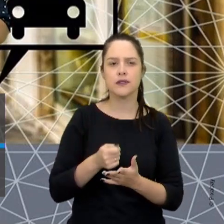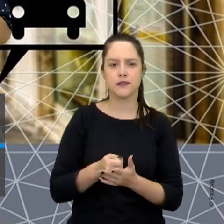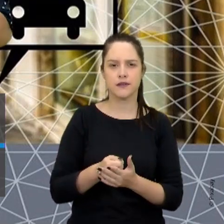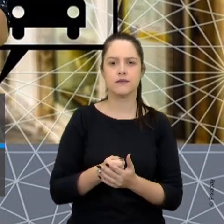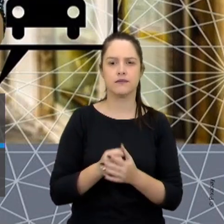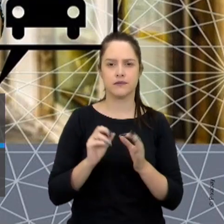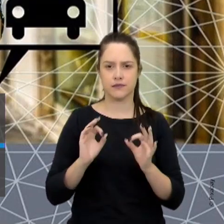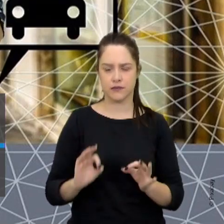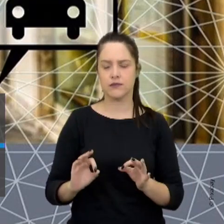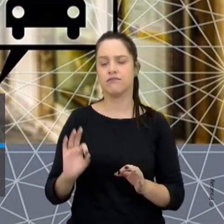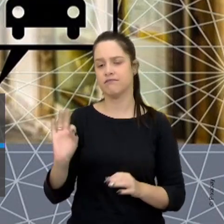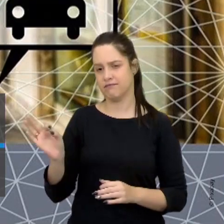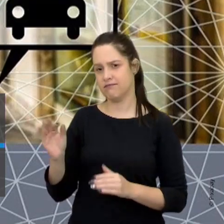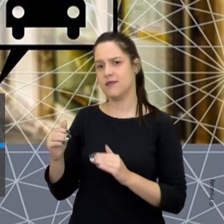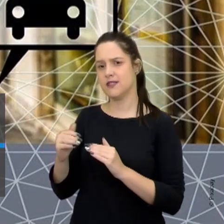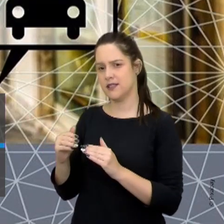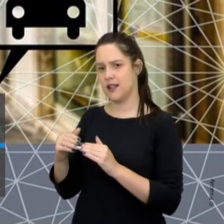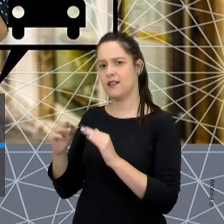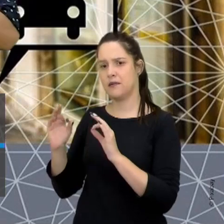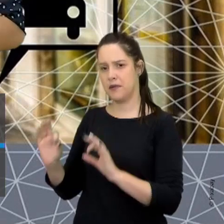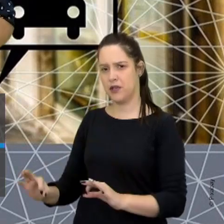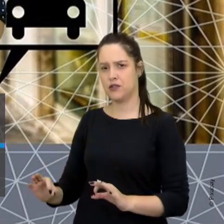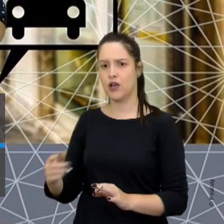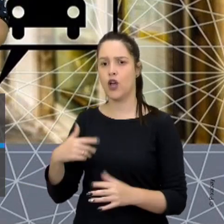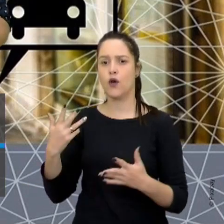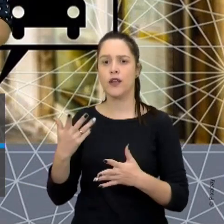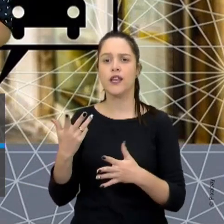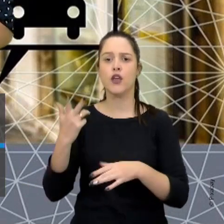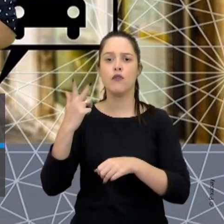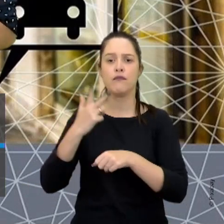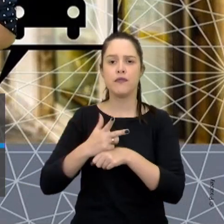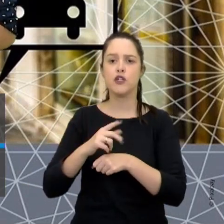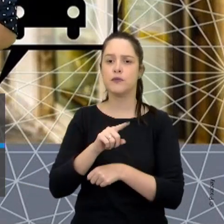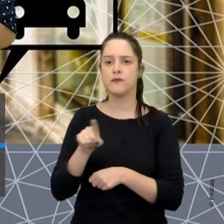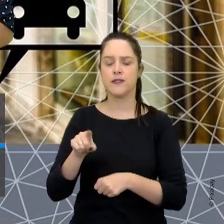minuciosa. Exatamente. Para ilustrar, nós temos um vídeo agora para vocês.